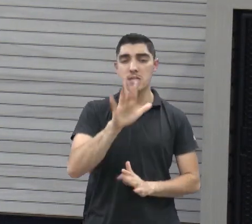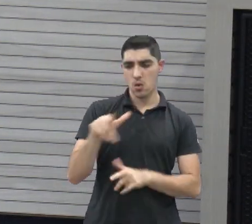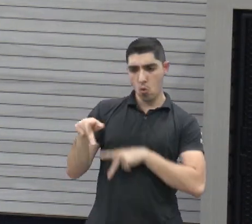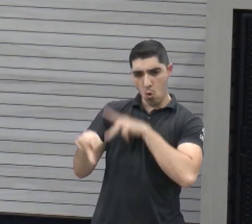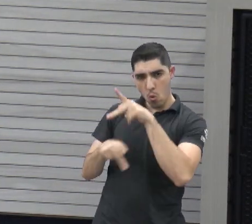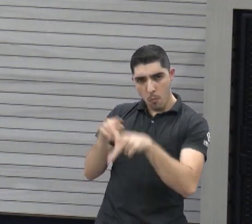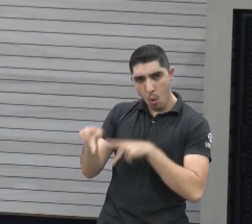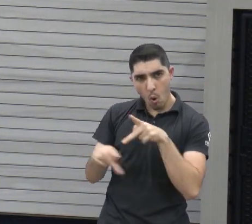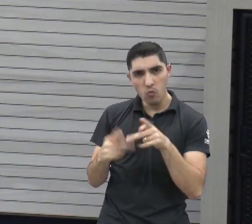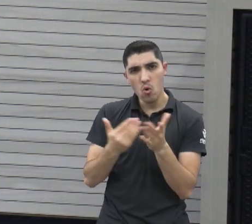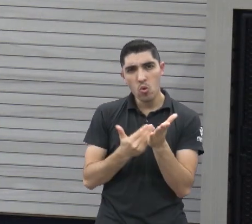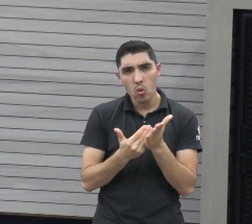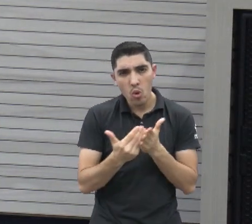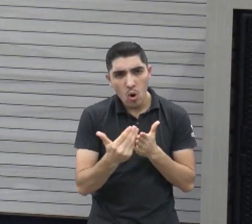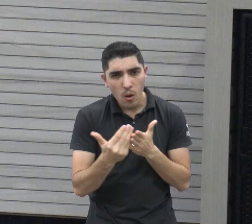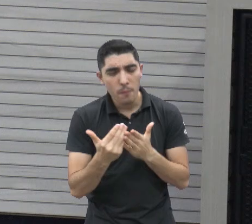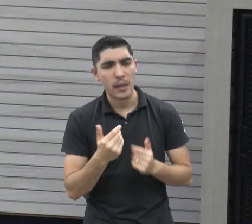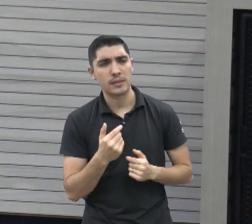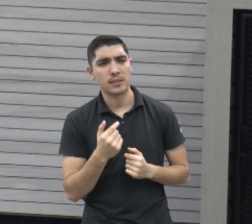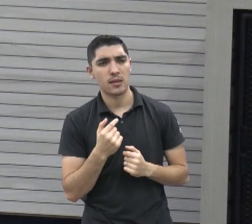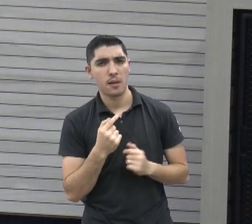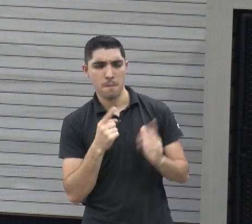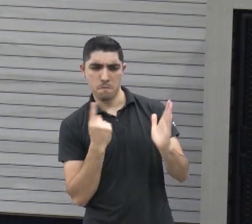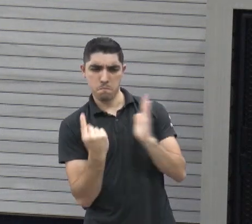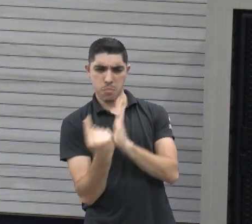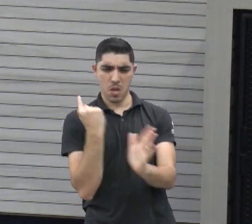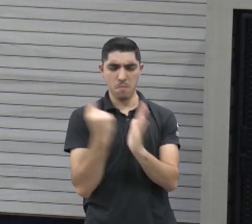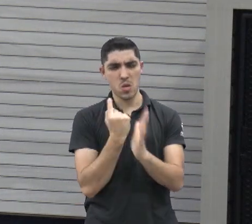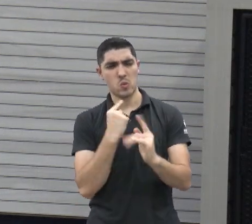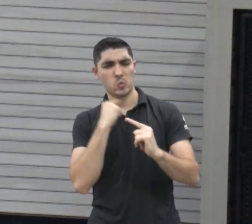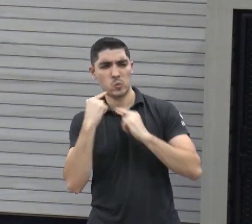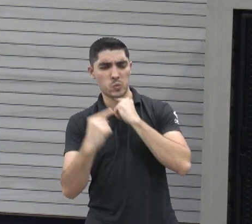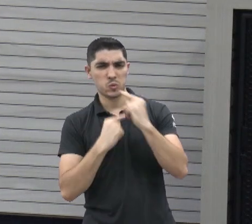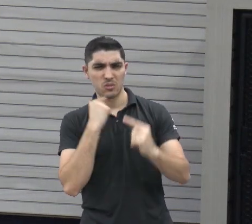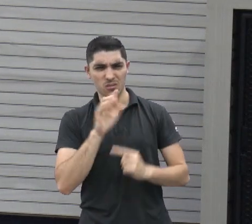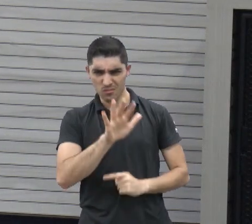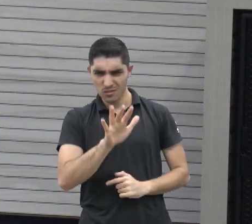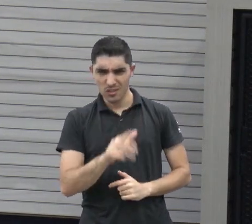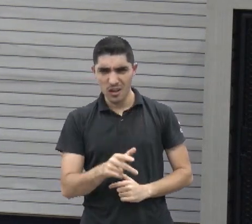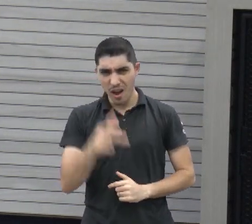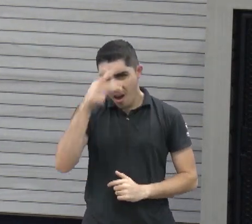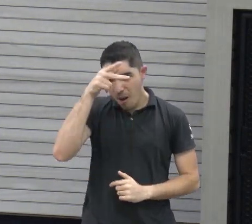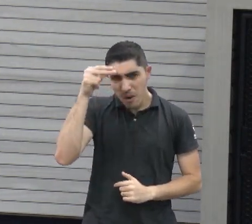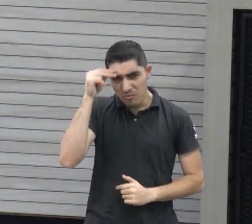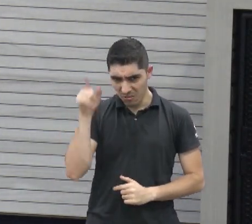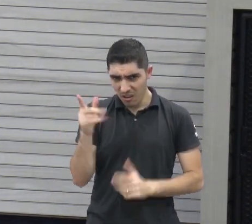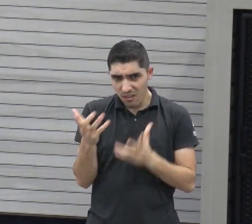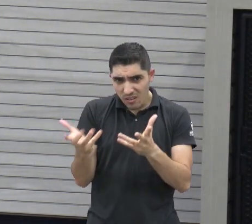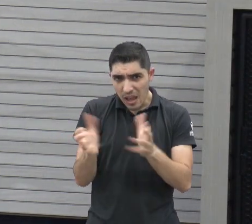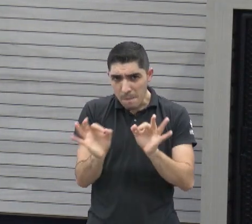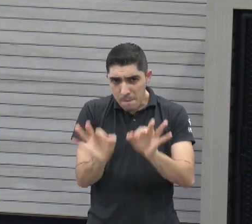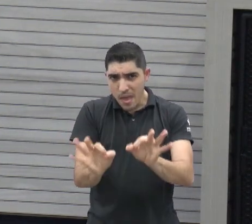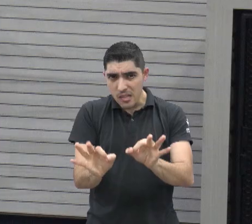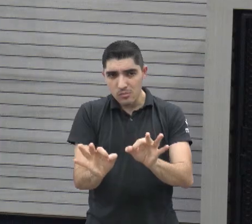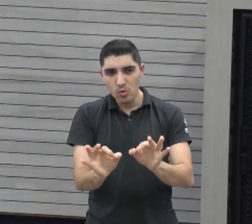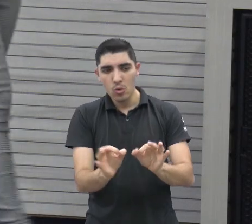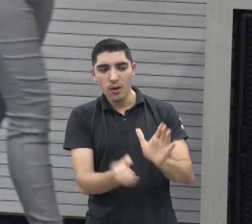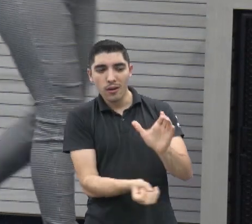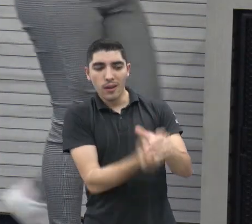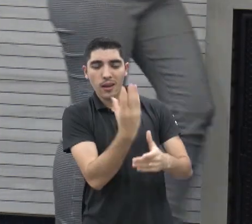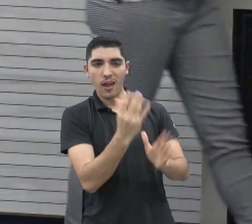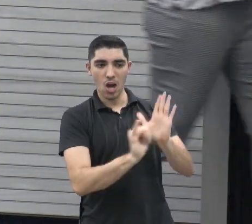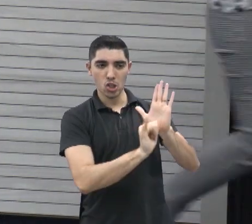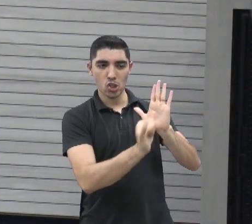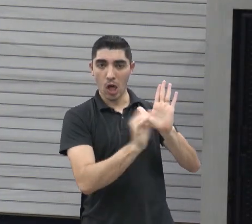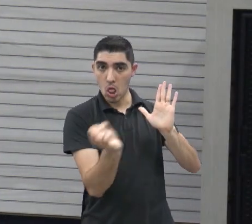a gente encontra essas pessoas na rua, será que a prefeitura ela quer mesmo fazer um novo edital, ou ela quer